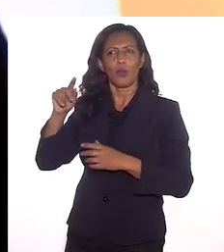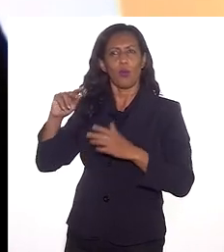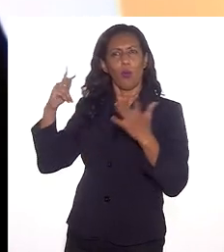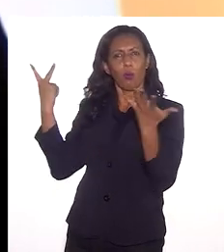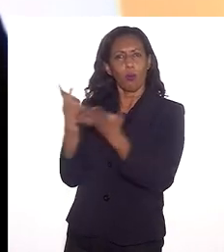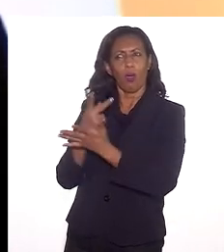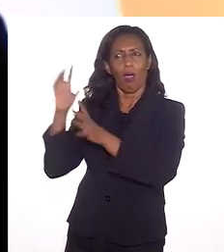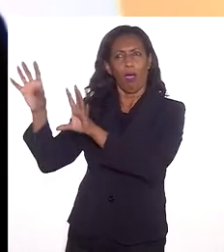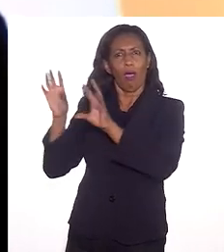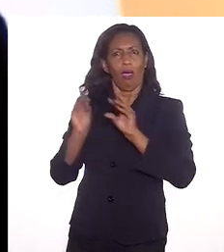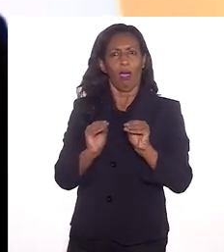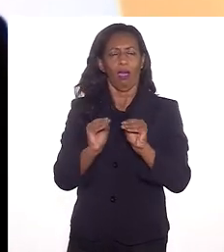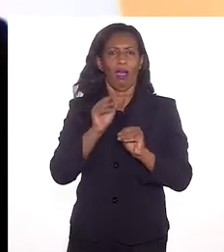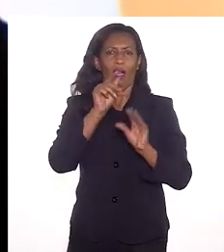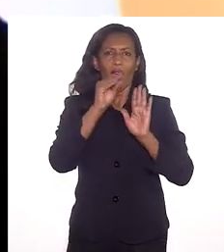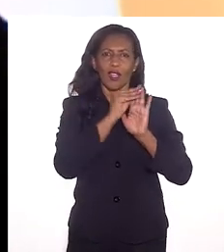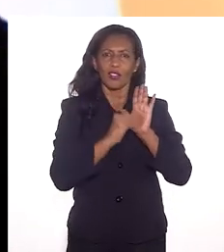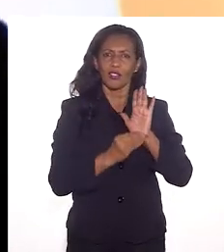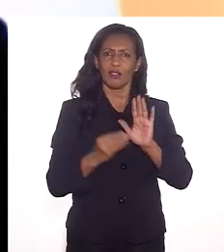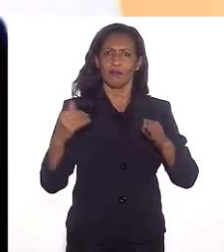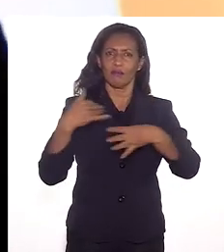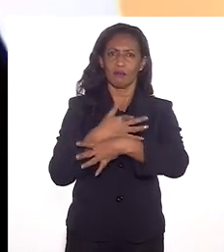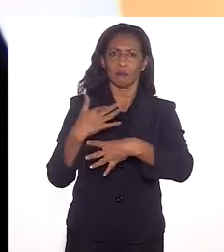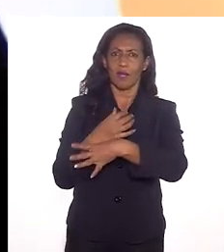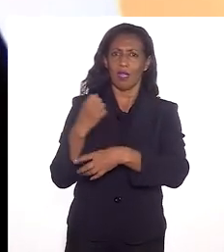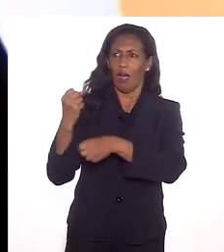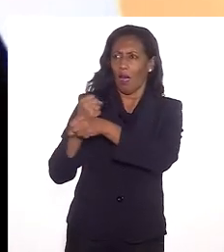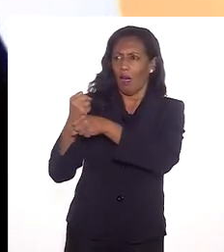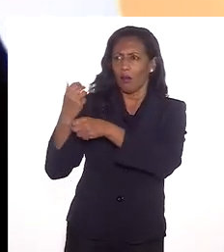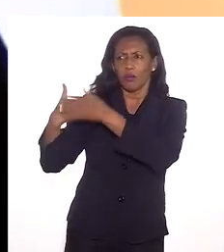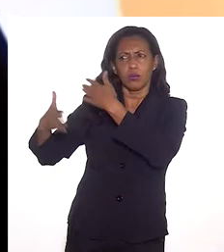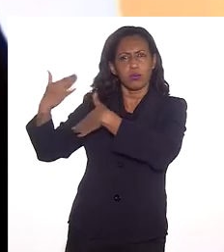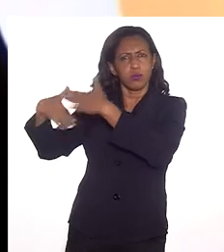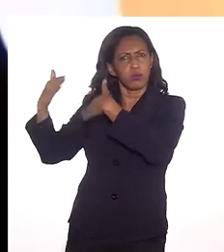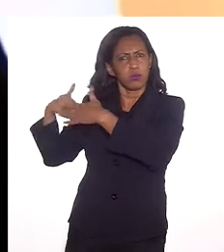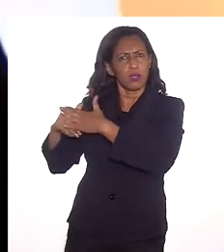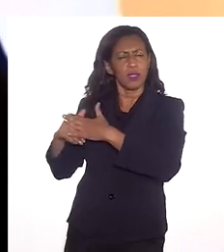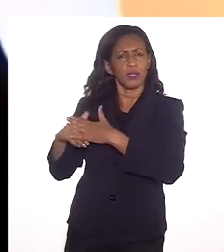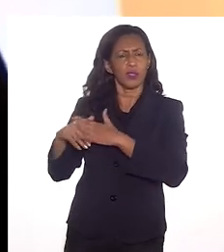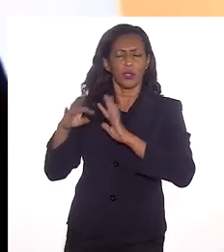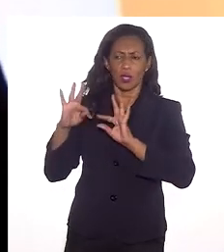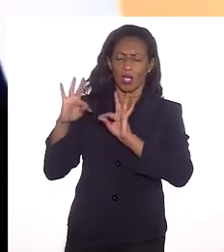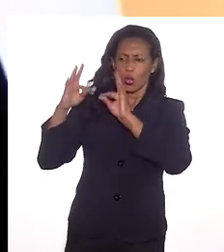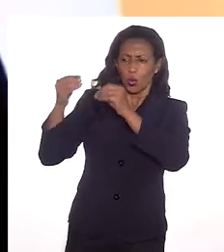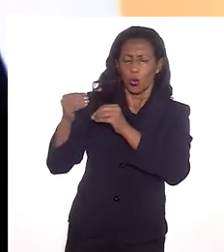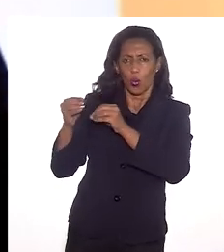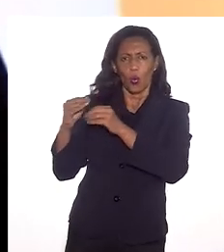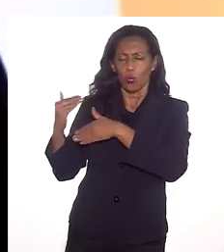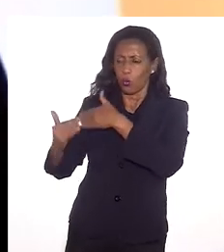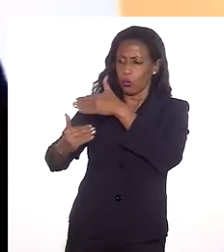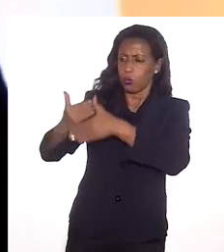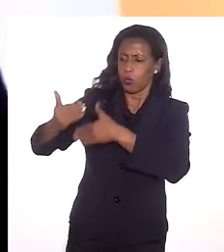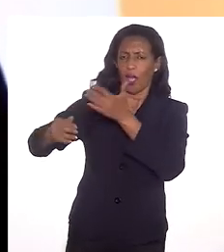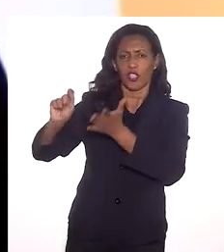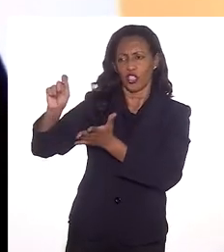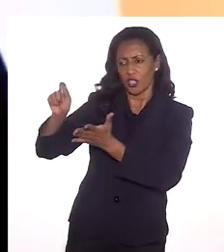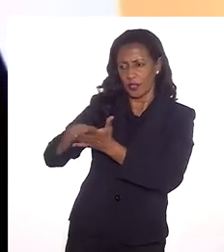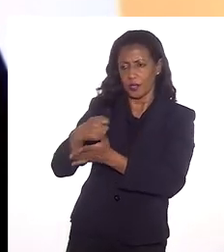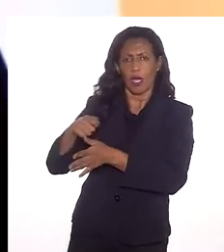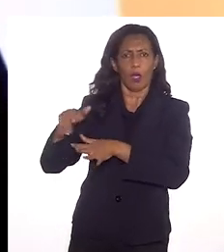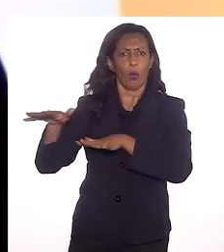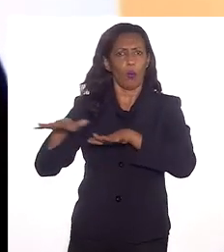de um evento para agenda da cidade porque isso começa a uma nos antes né Não somente e todo todo o metalom a